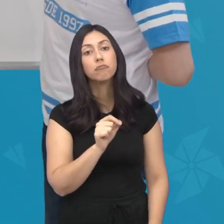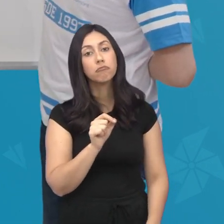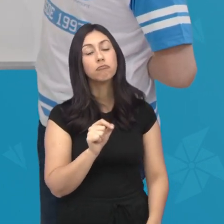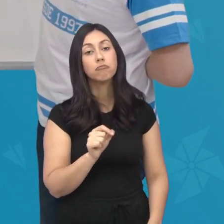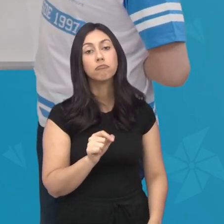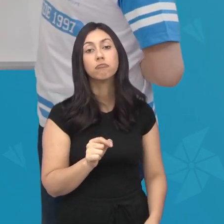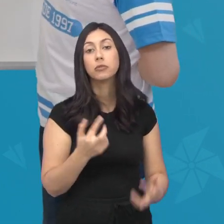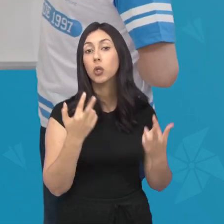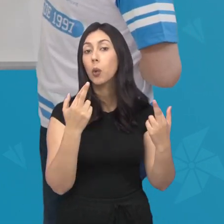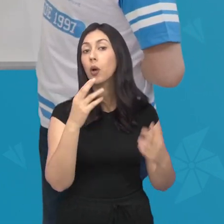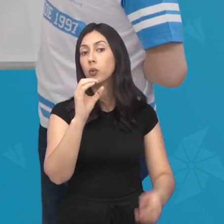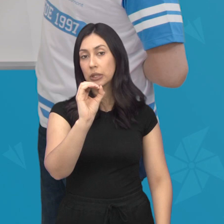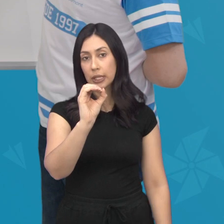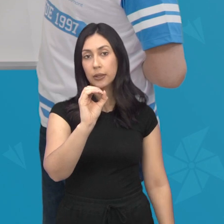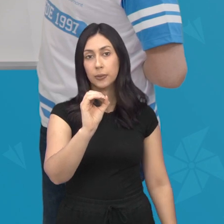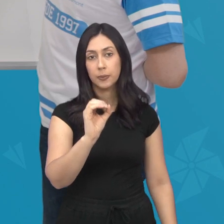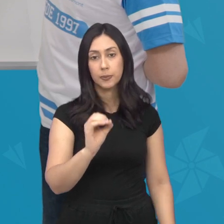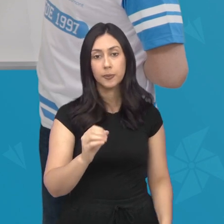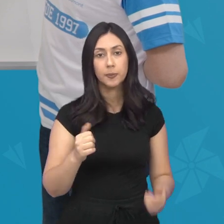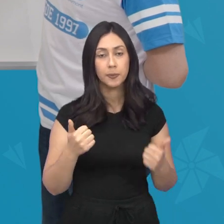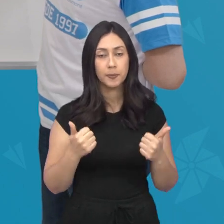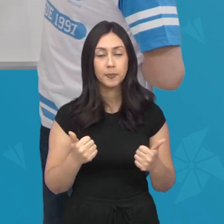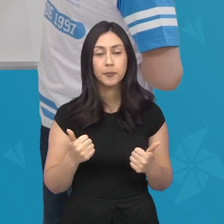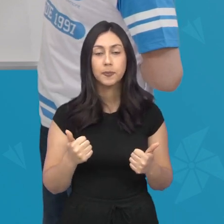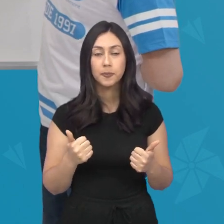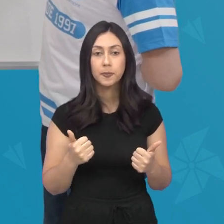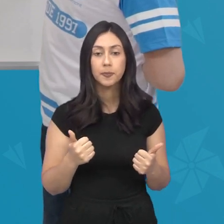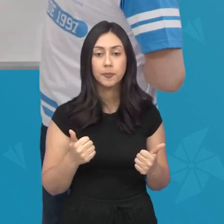ponto onde a função vale 0. Ok?